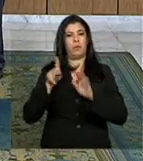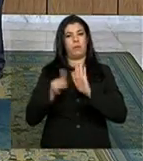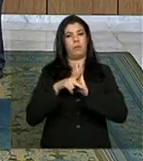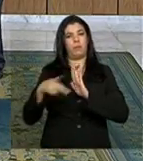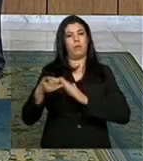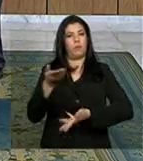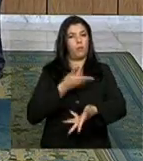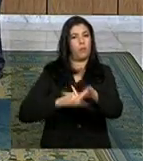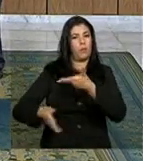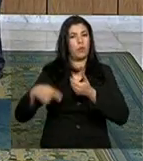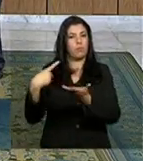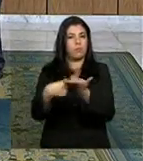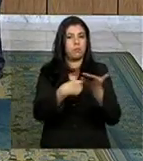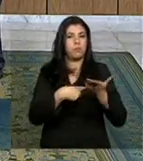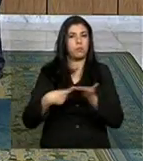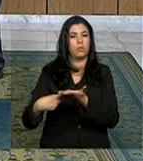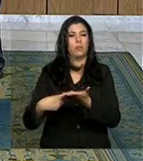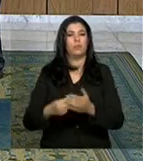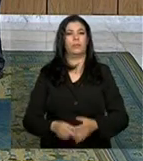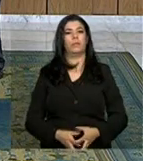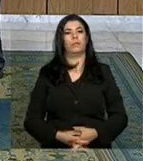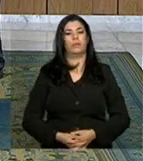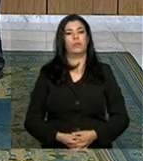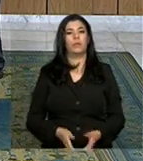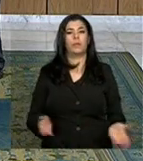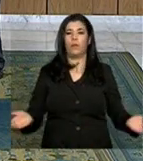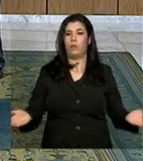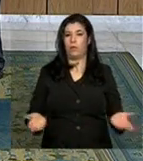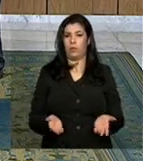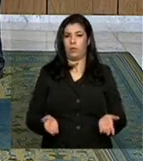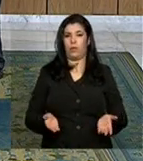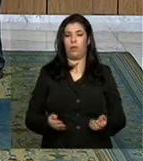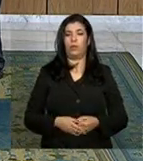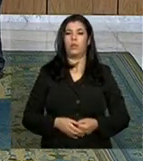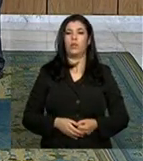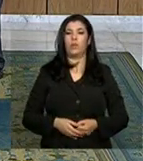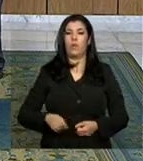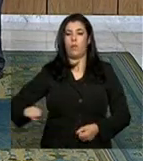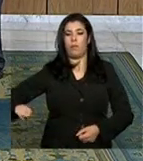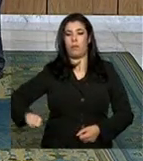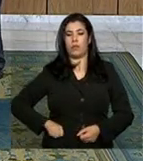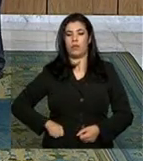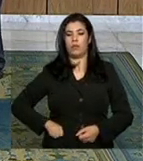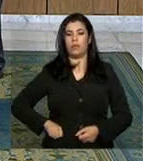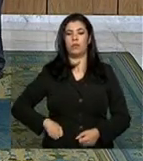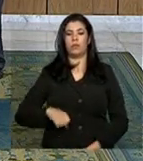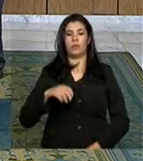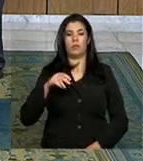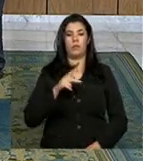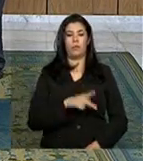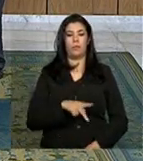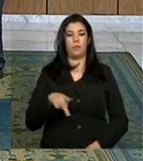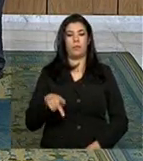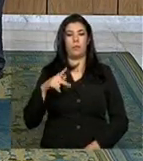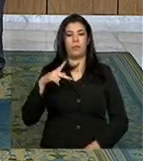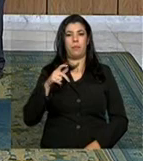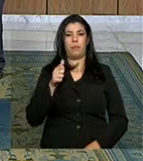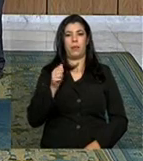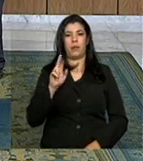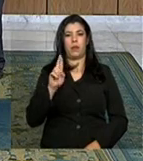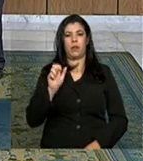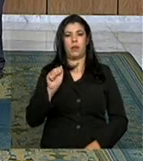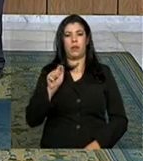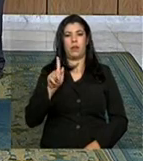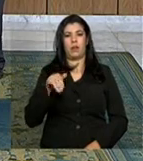celebrar tratados. Então, é a vez do embaixador do Paraguai, que entrega sua carta credencial à